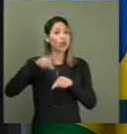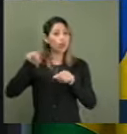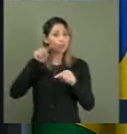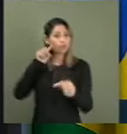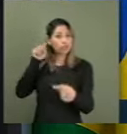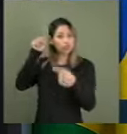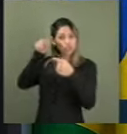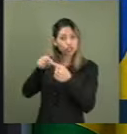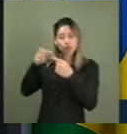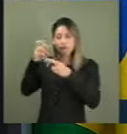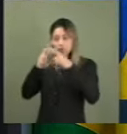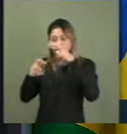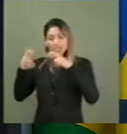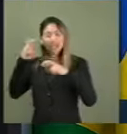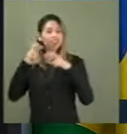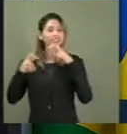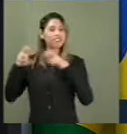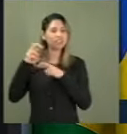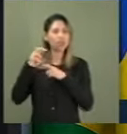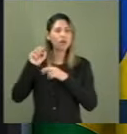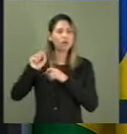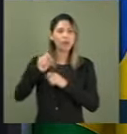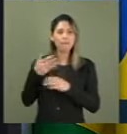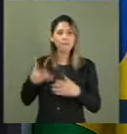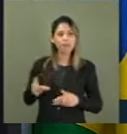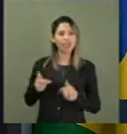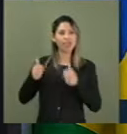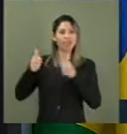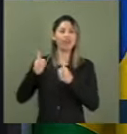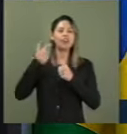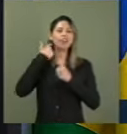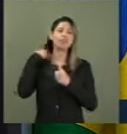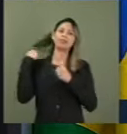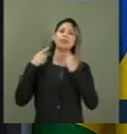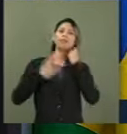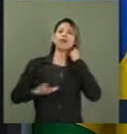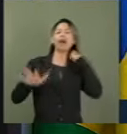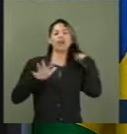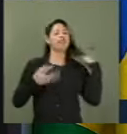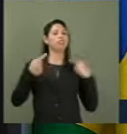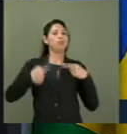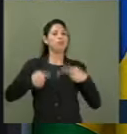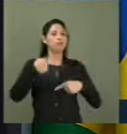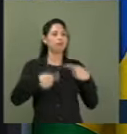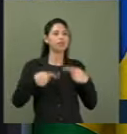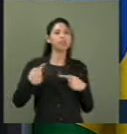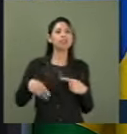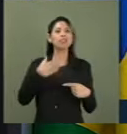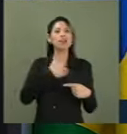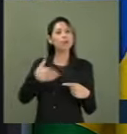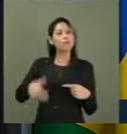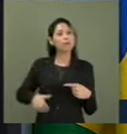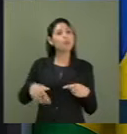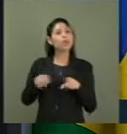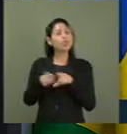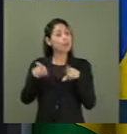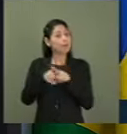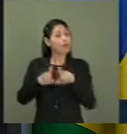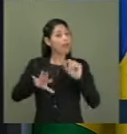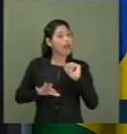de fiscalizar, aperfeiçoar as políticas públicas e garantir a